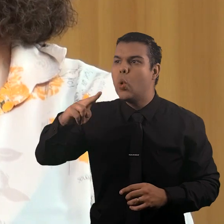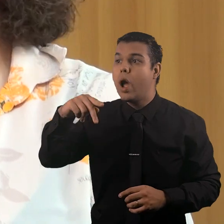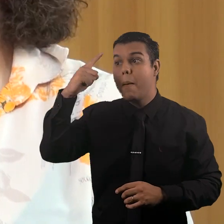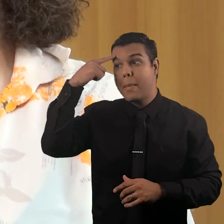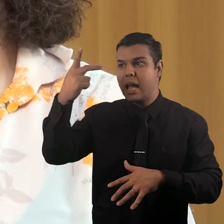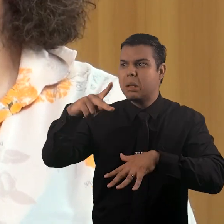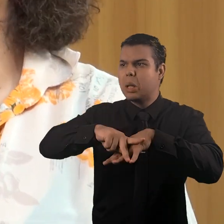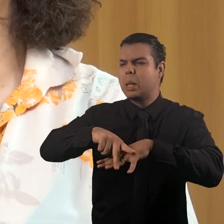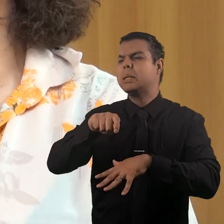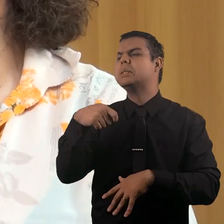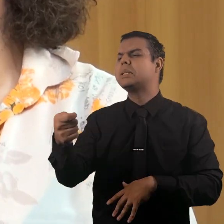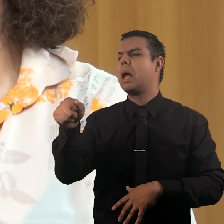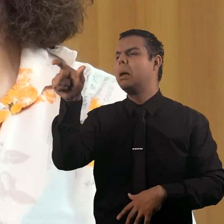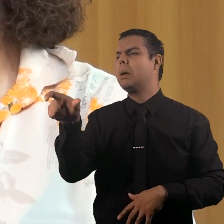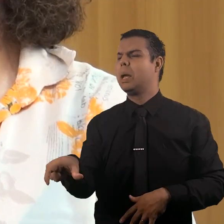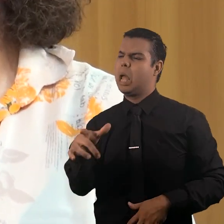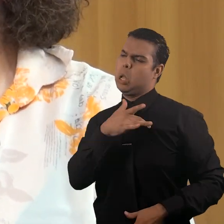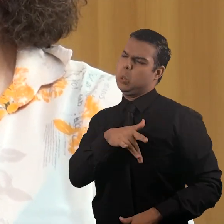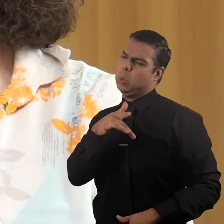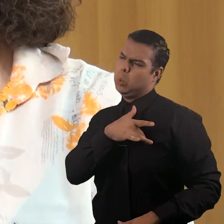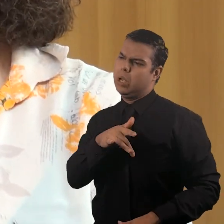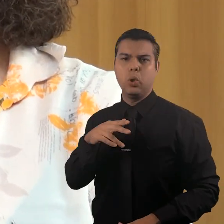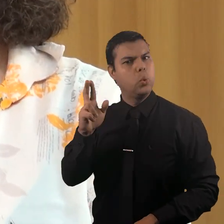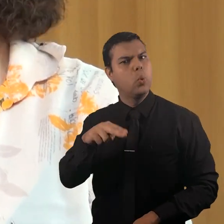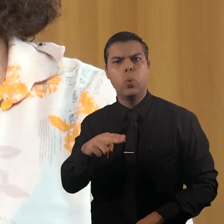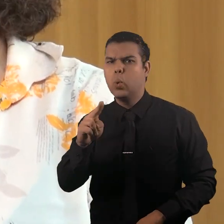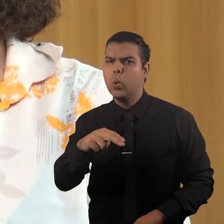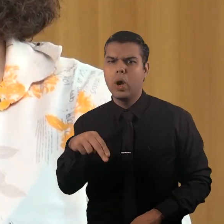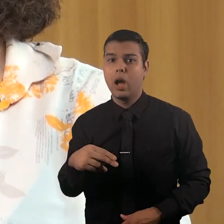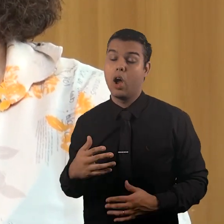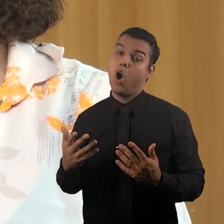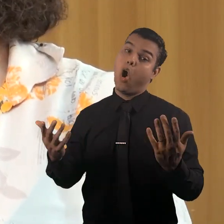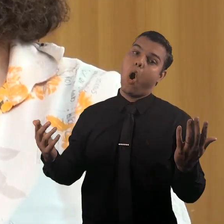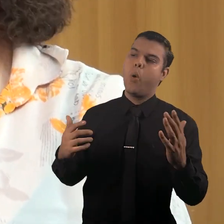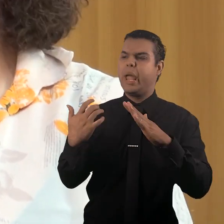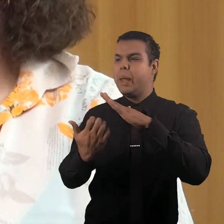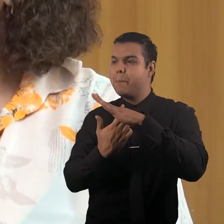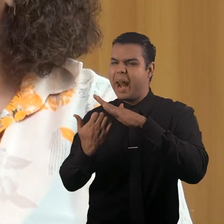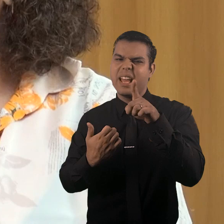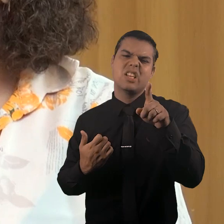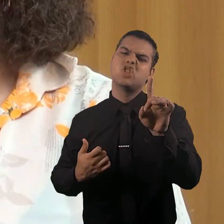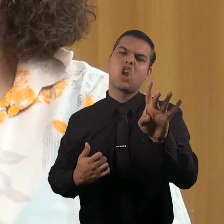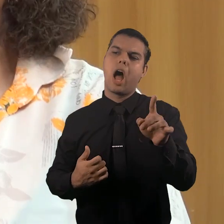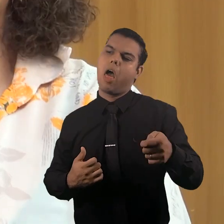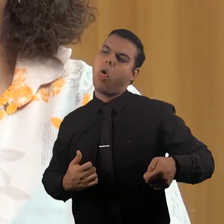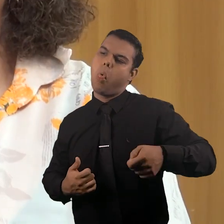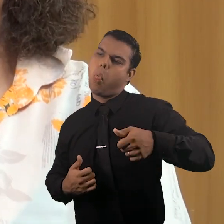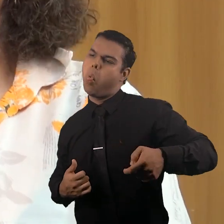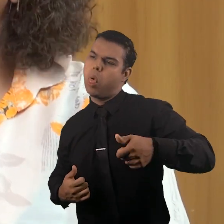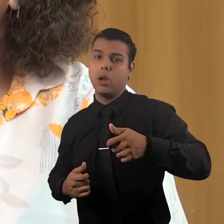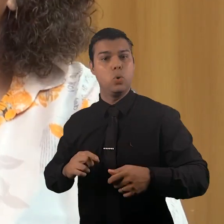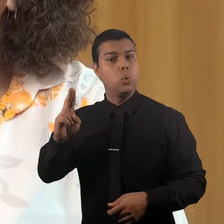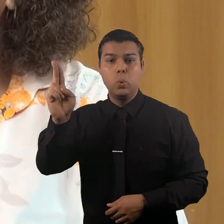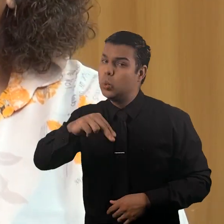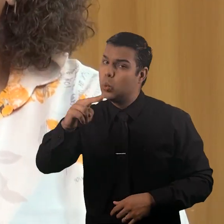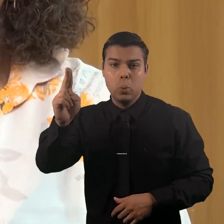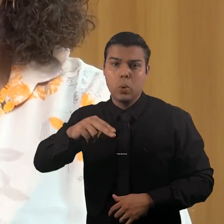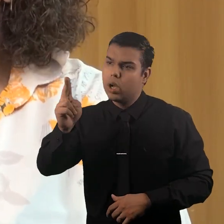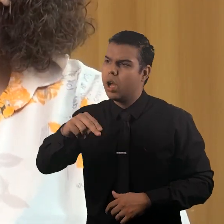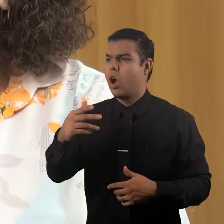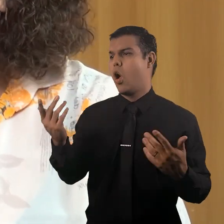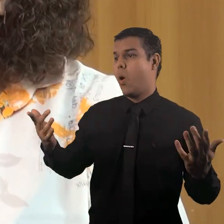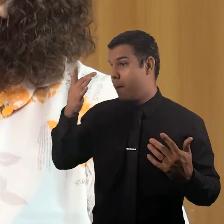o paciente como coitadinho, nós nunca tratamos as empresas como simples doadoras, nós nunca tratamos as pessoas que